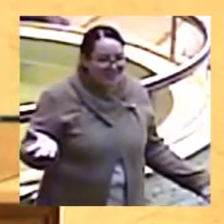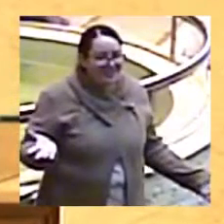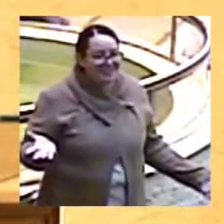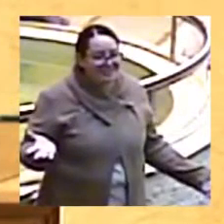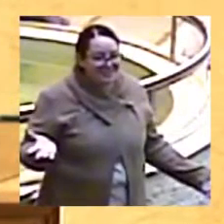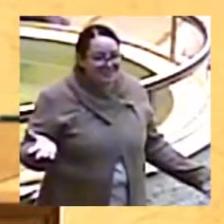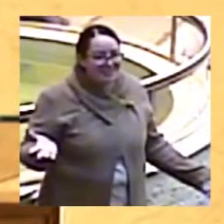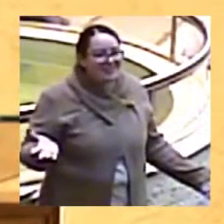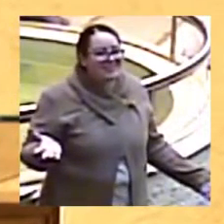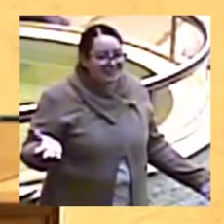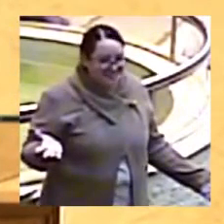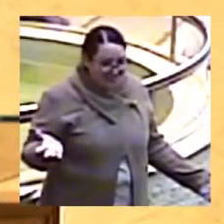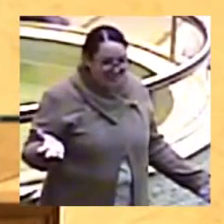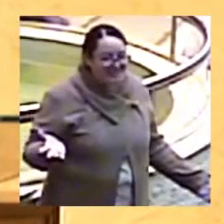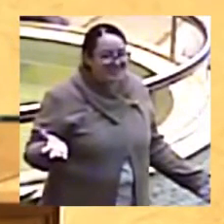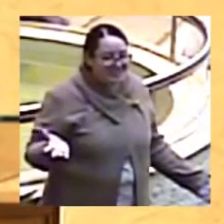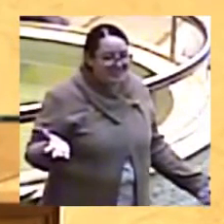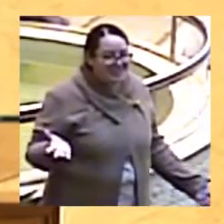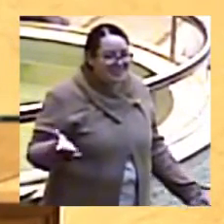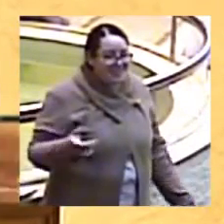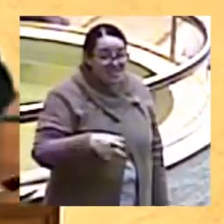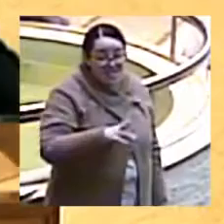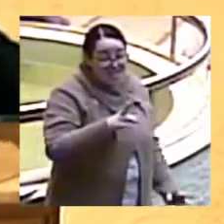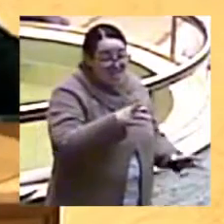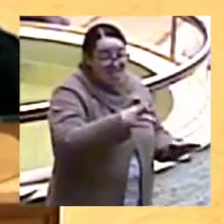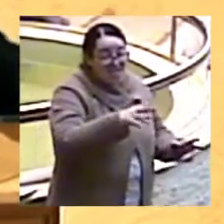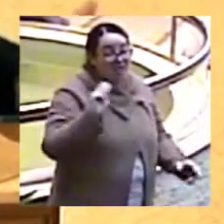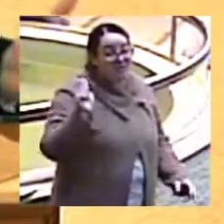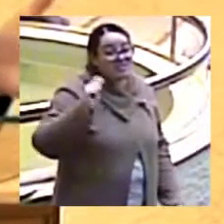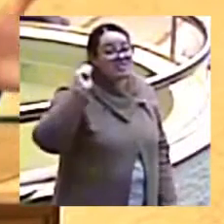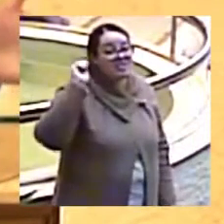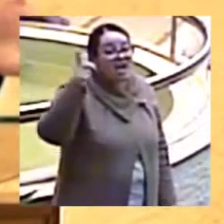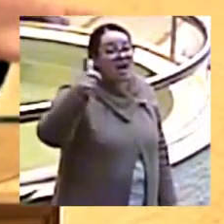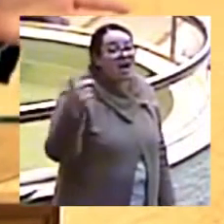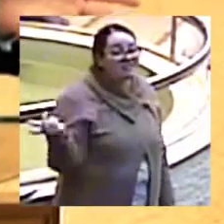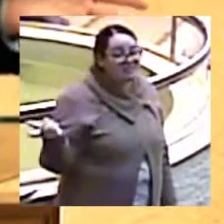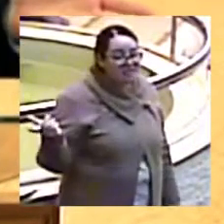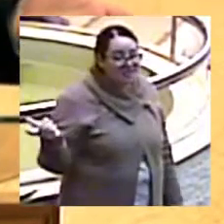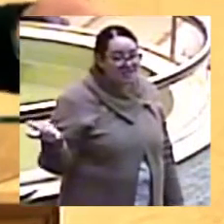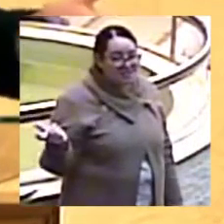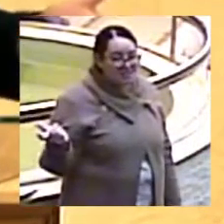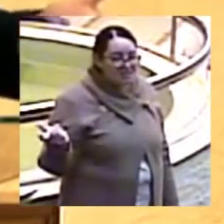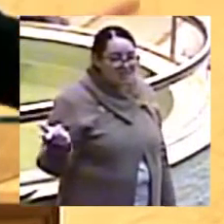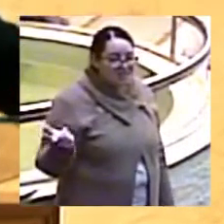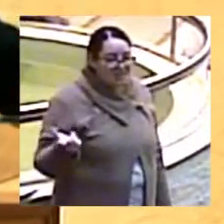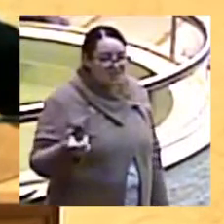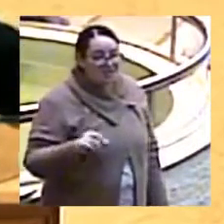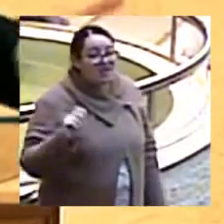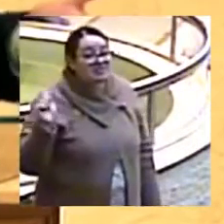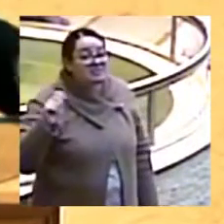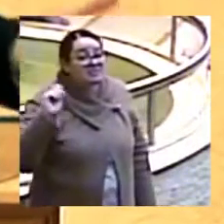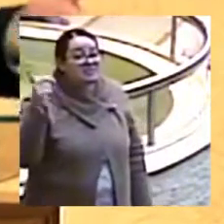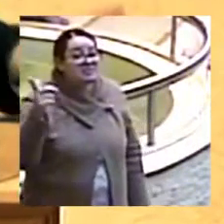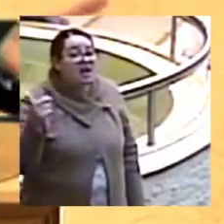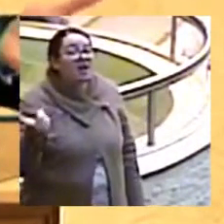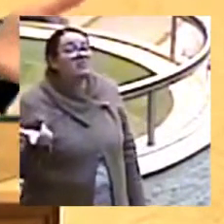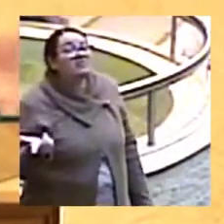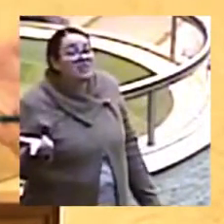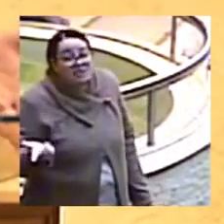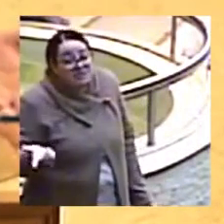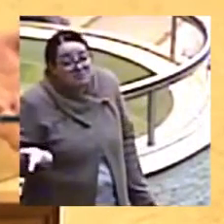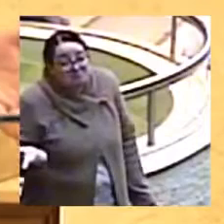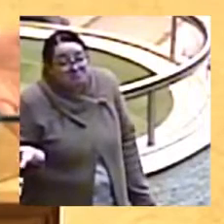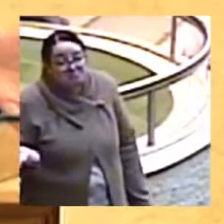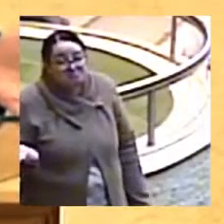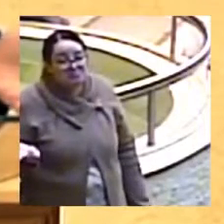e esta terceira, tese de Davi, está lá no verso 6, diz o seguinte, fará chover, sobre os perversos, brasas de fogo, e